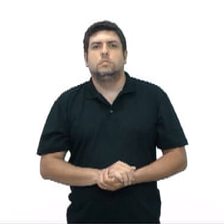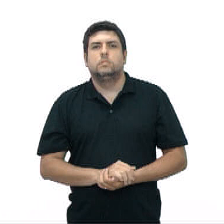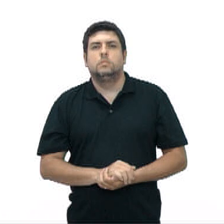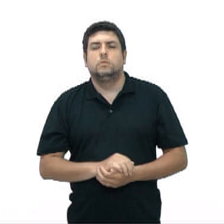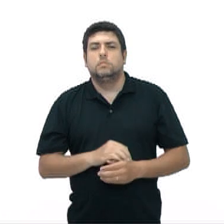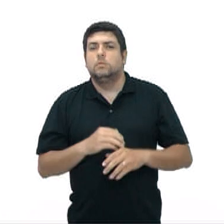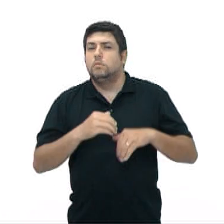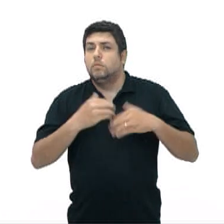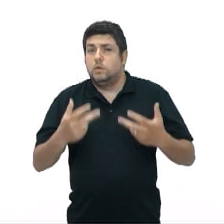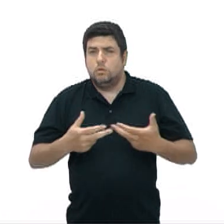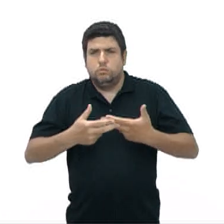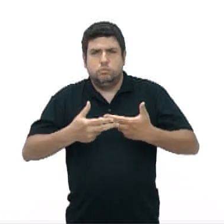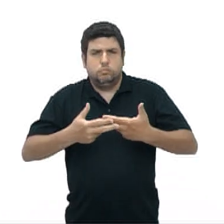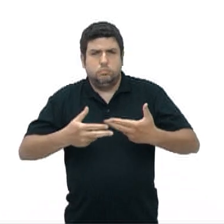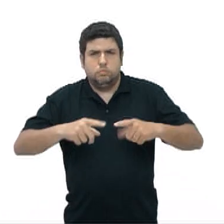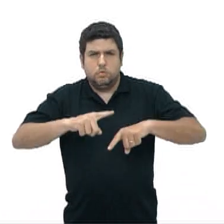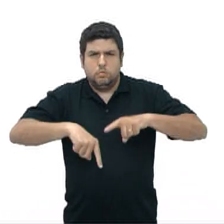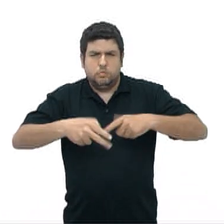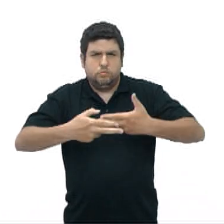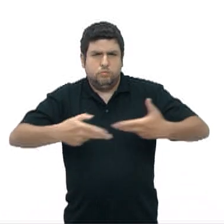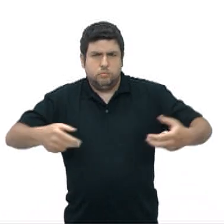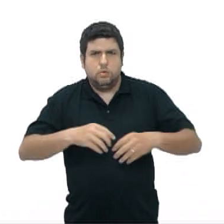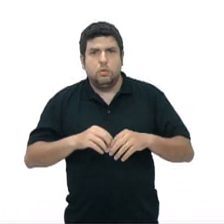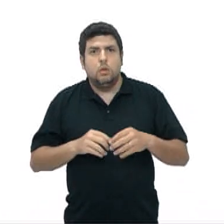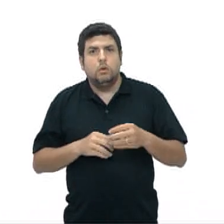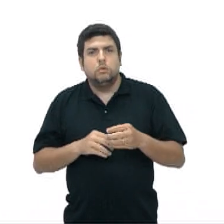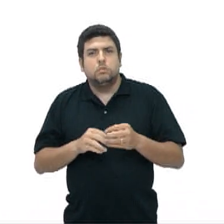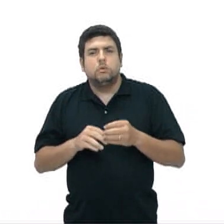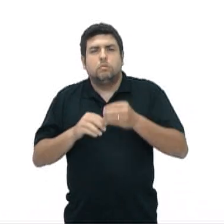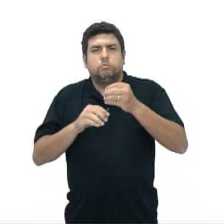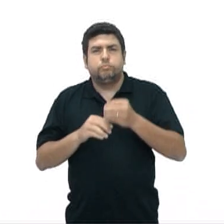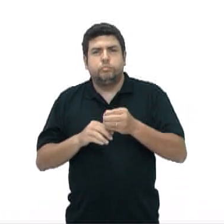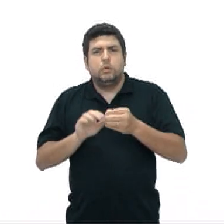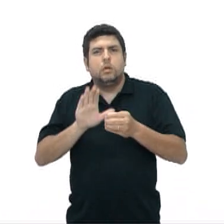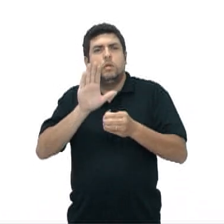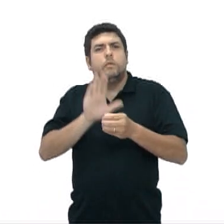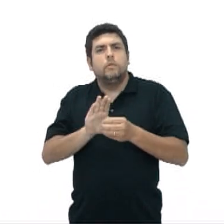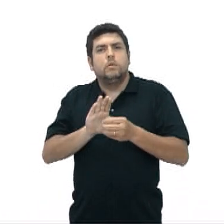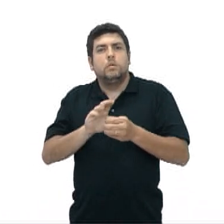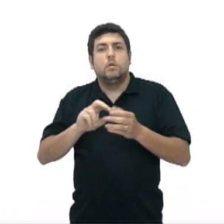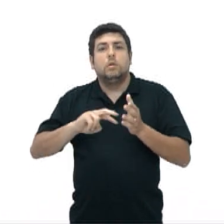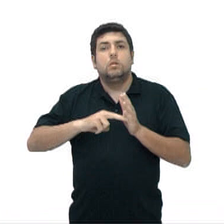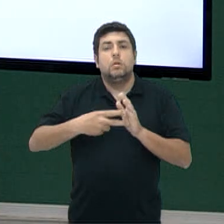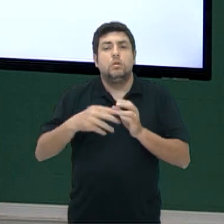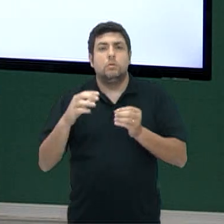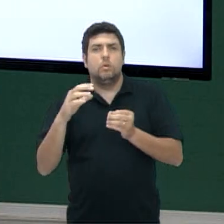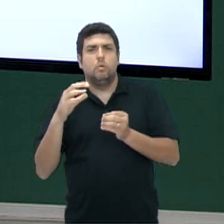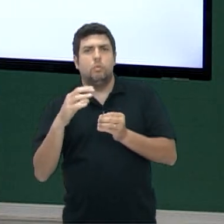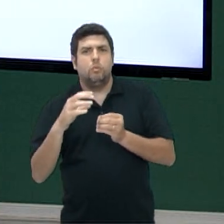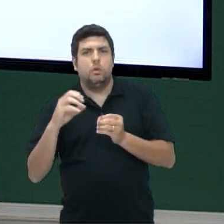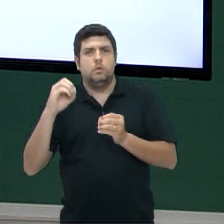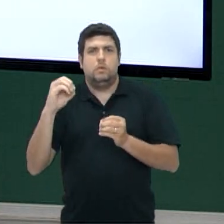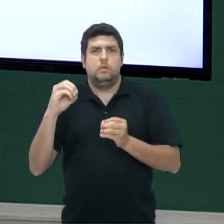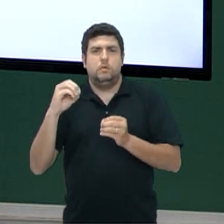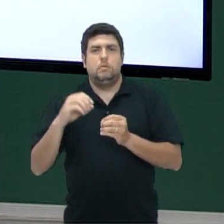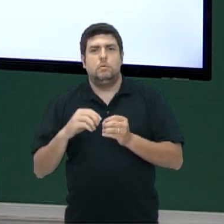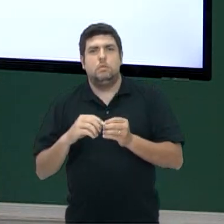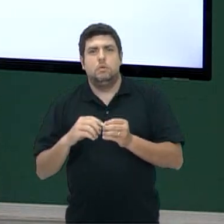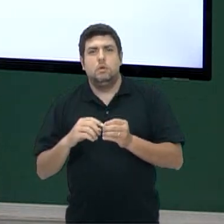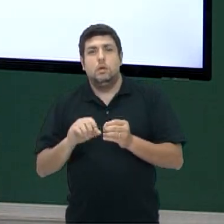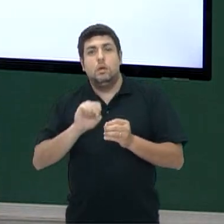mantido em repouso, e como ele é mantido em repouso, significa que as forças que estão atuando sobre ele é zero, certo? Então, como ele é